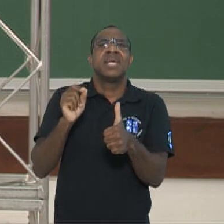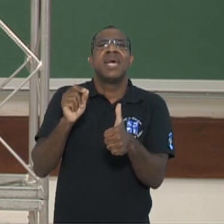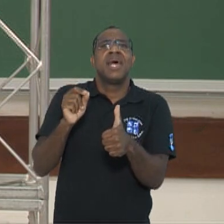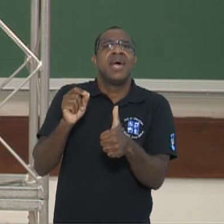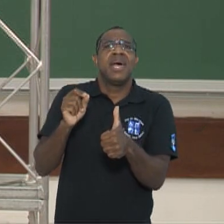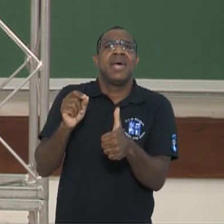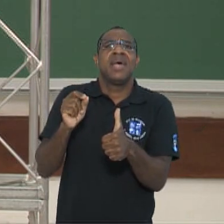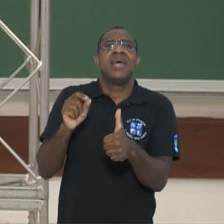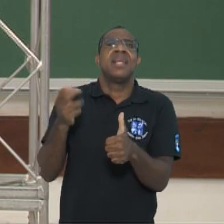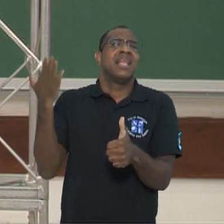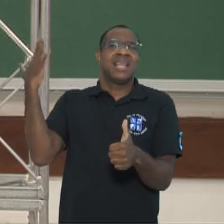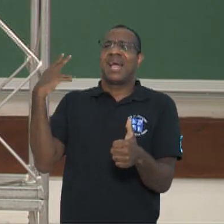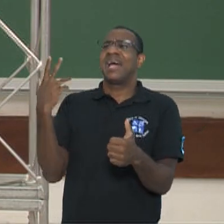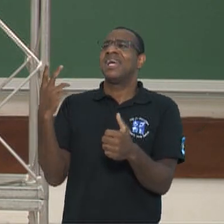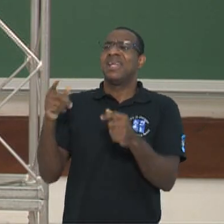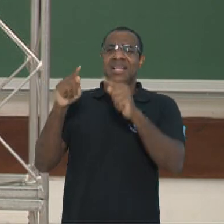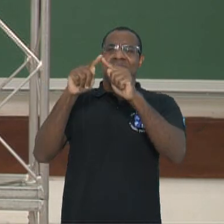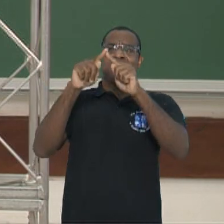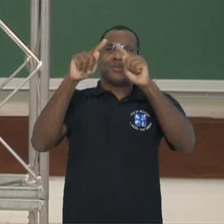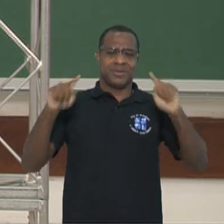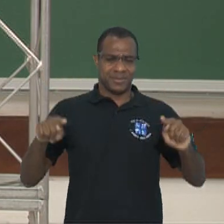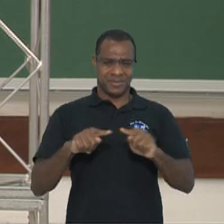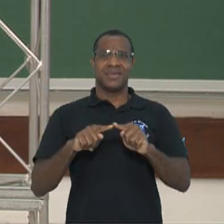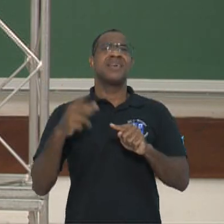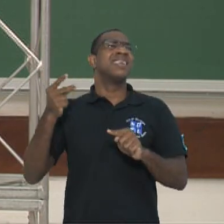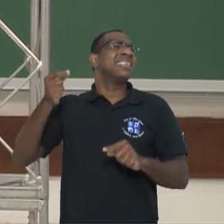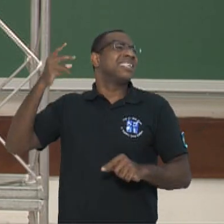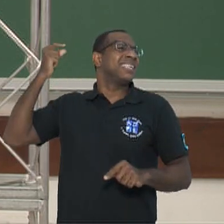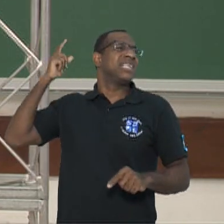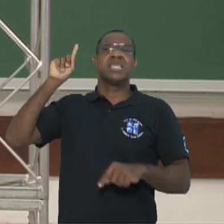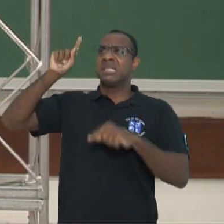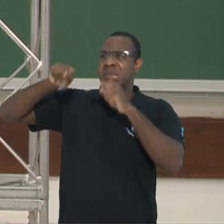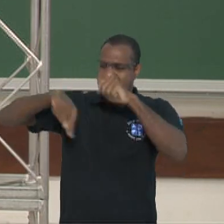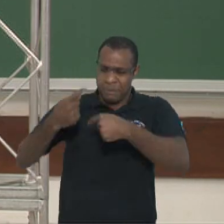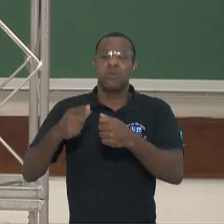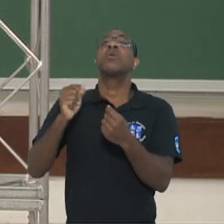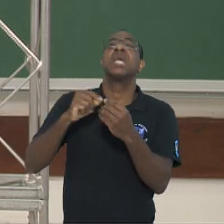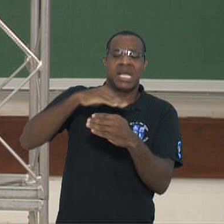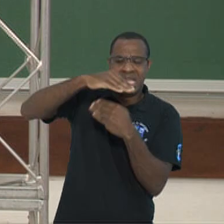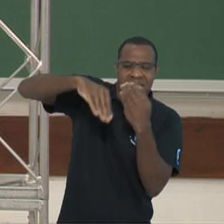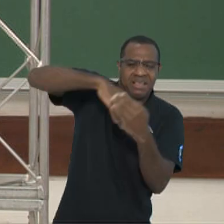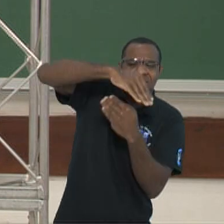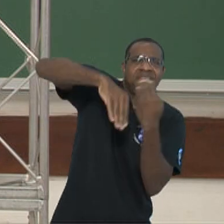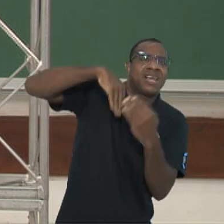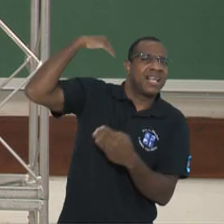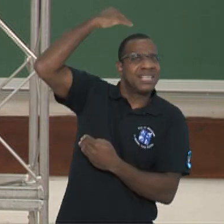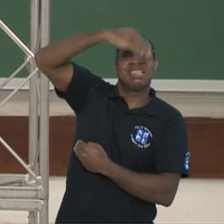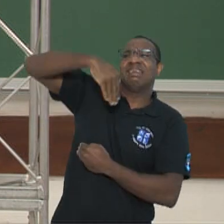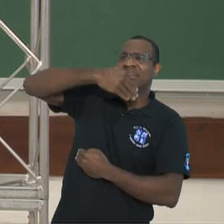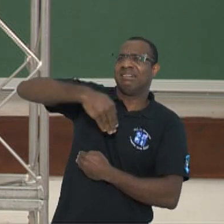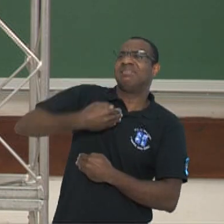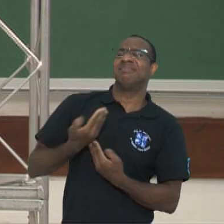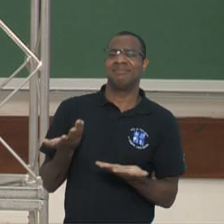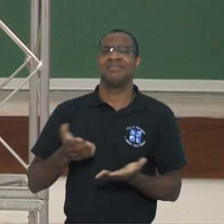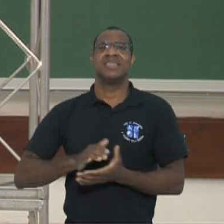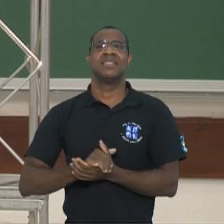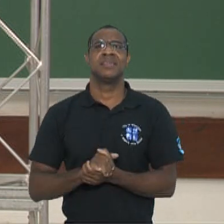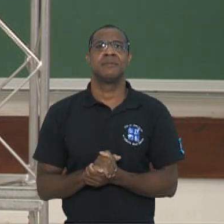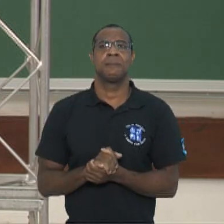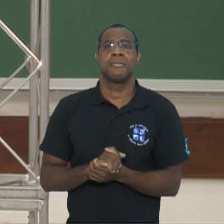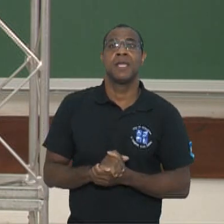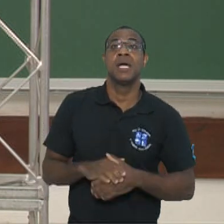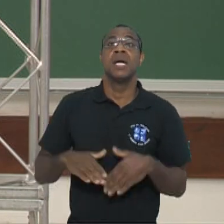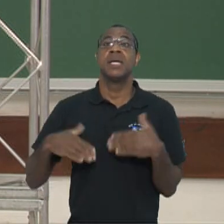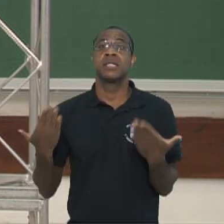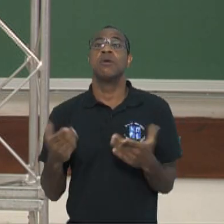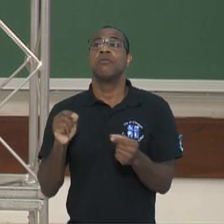poderes faraônicos, logo após a unificação do Egito em 3200, 3100 com Menés. E a esfinge